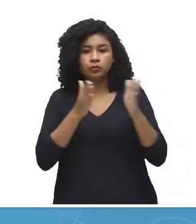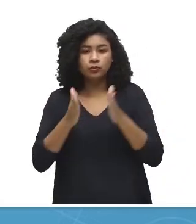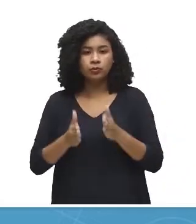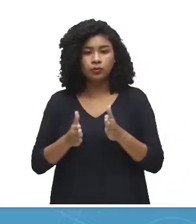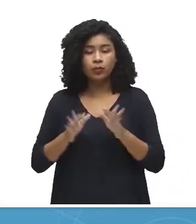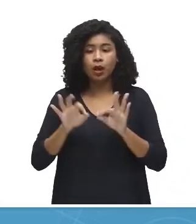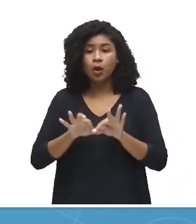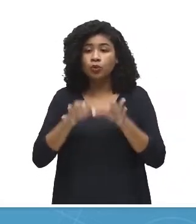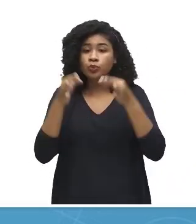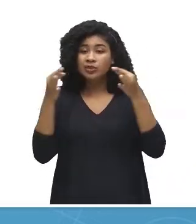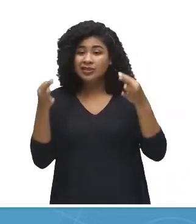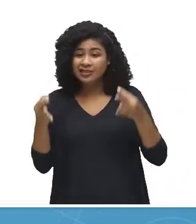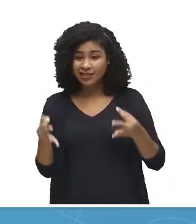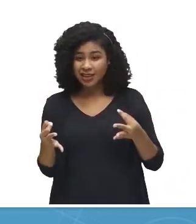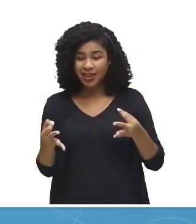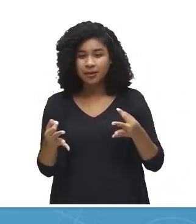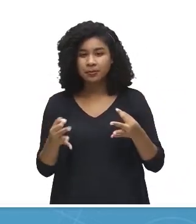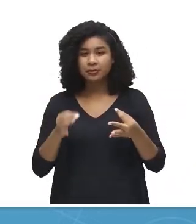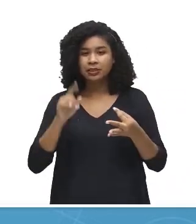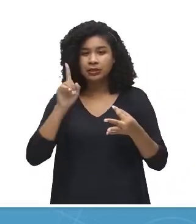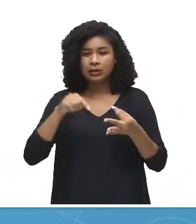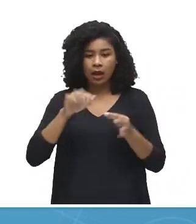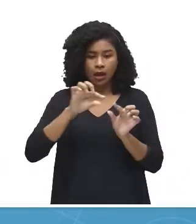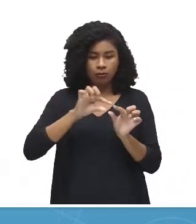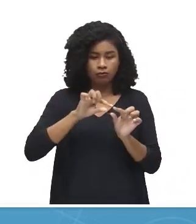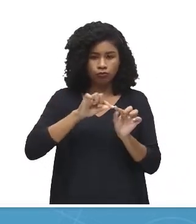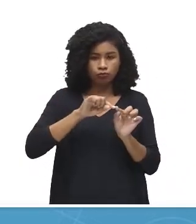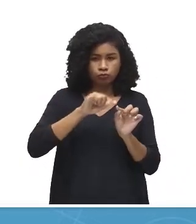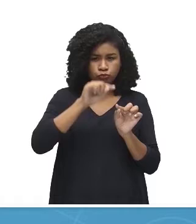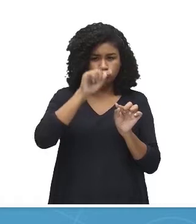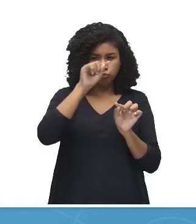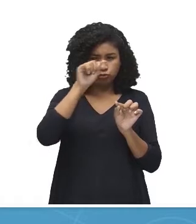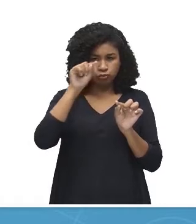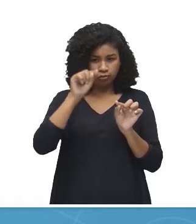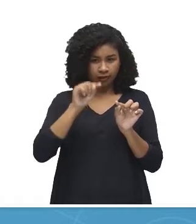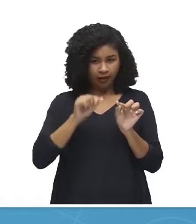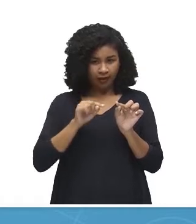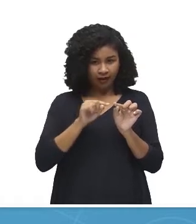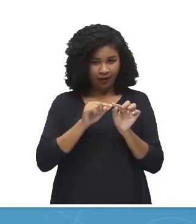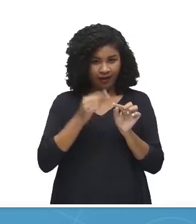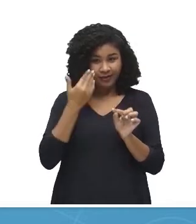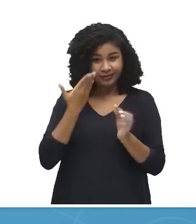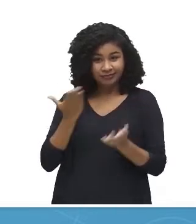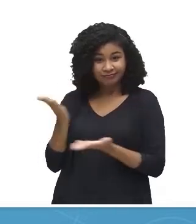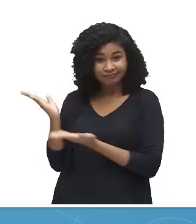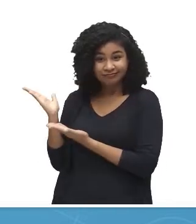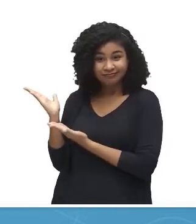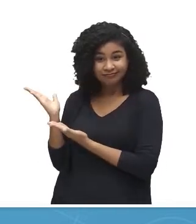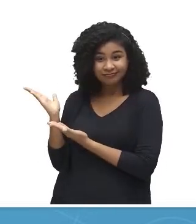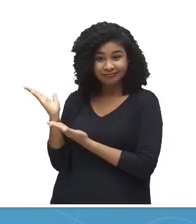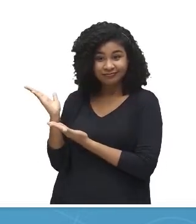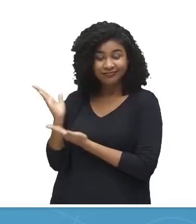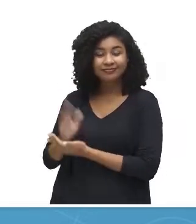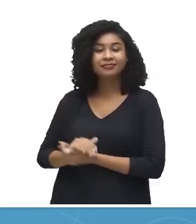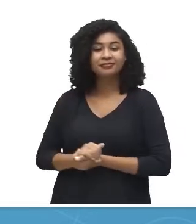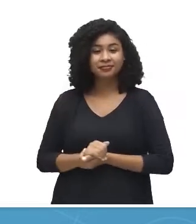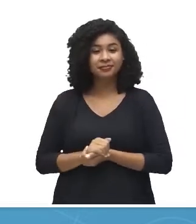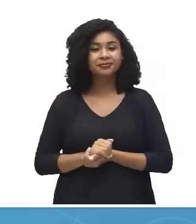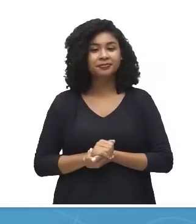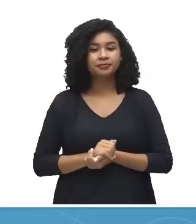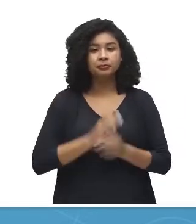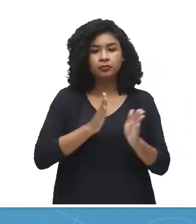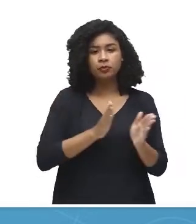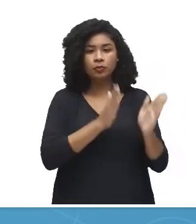simples, então são células mais compridas, como vocês podem observar, a gente viu ainda há pouco, né? Aqui a gente